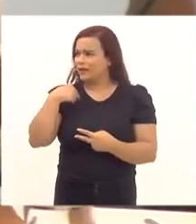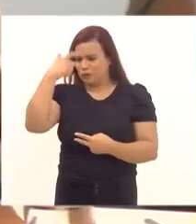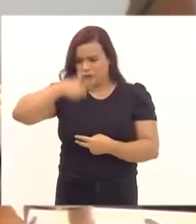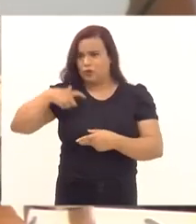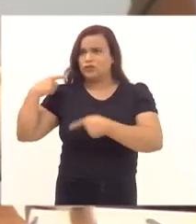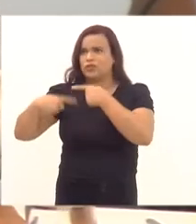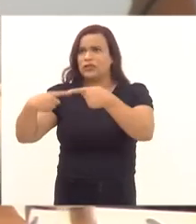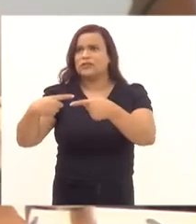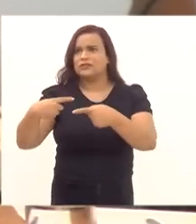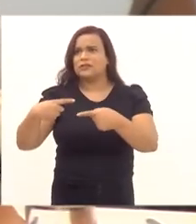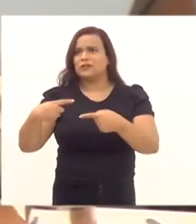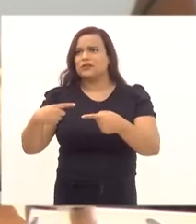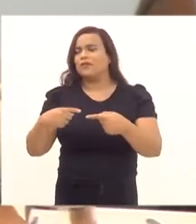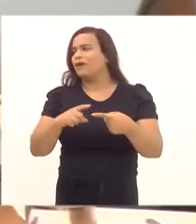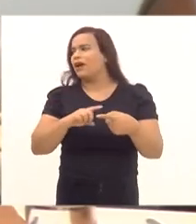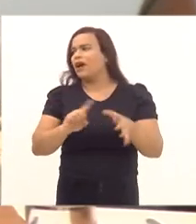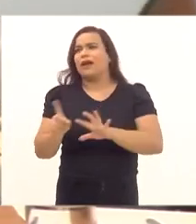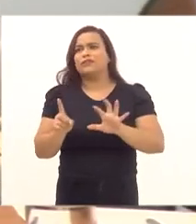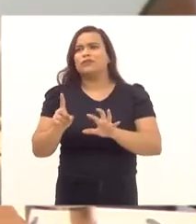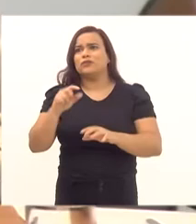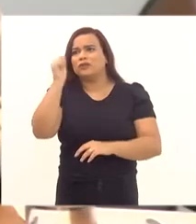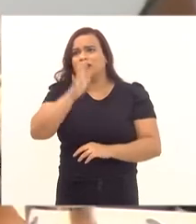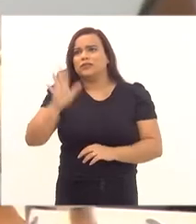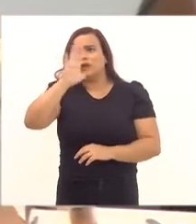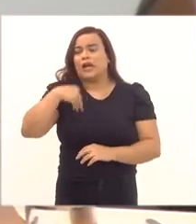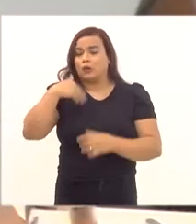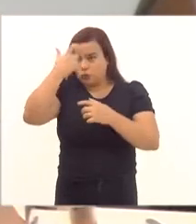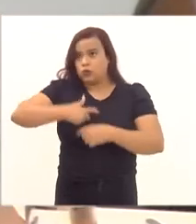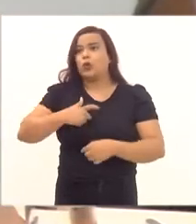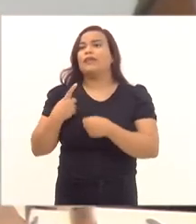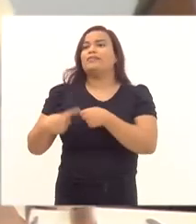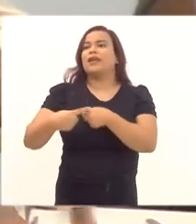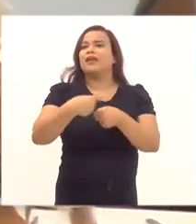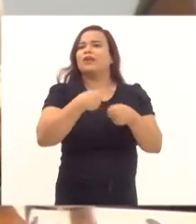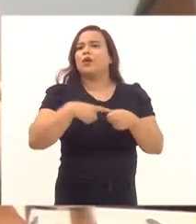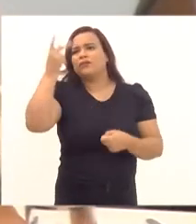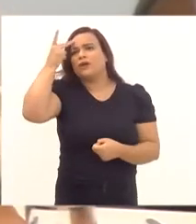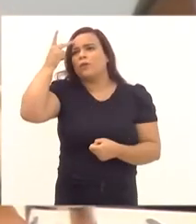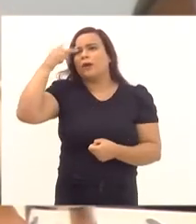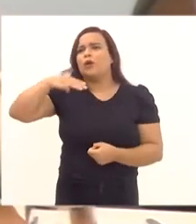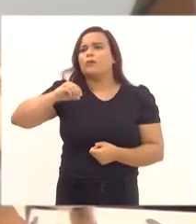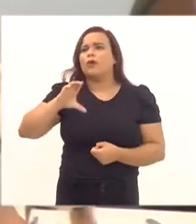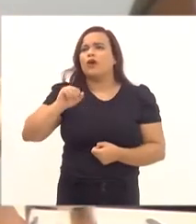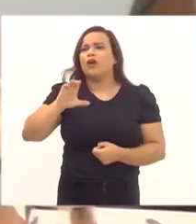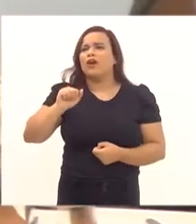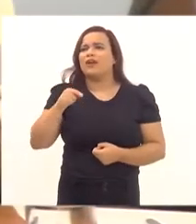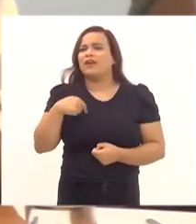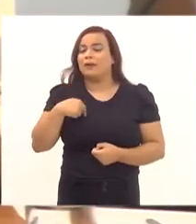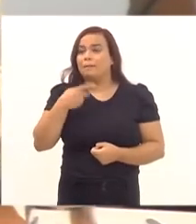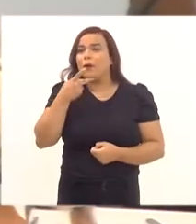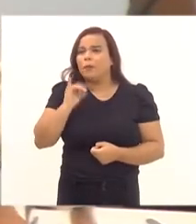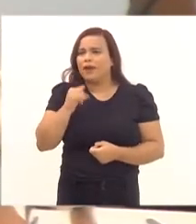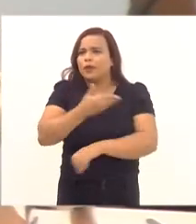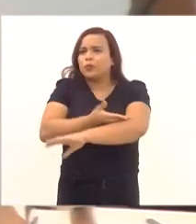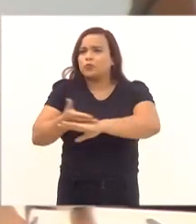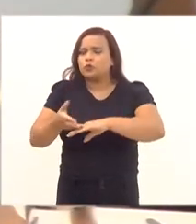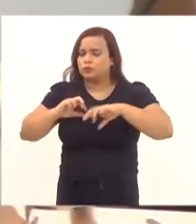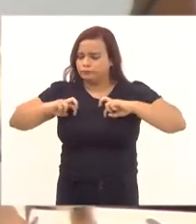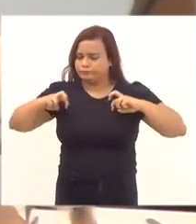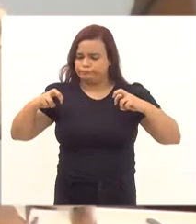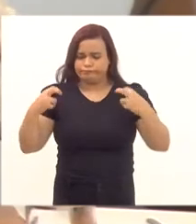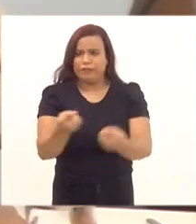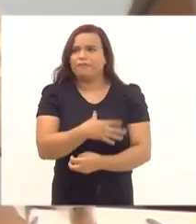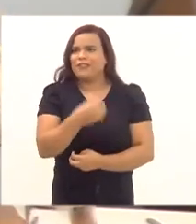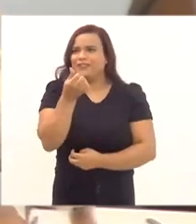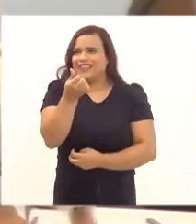Nacional você vai ver interior de São Paulo na cidade de Mococa meu pai todo domingo reuniu os seus filhos ligava a relacionar o programa do